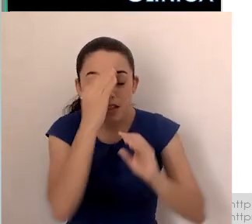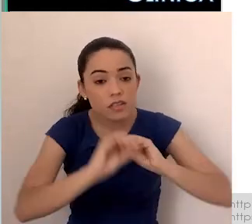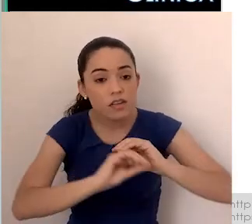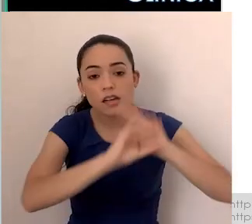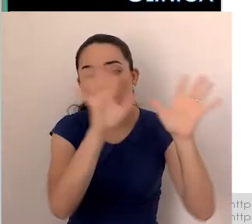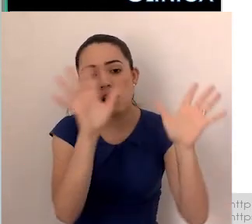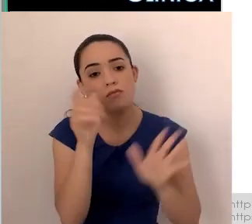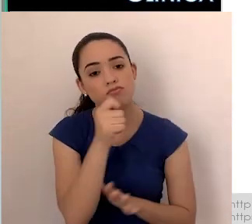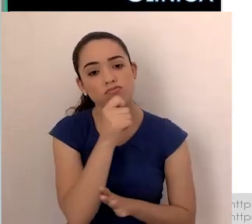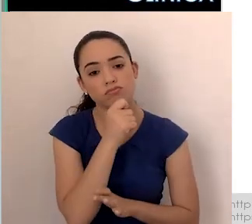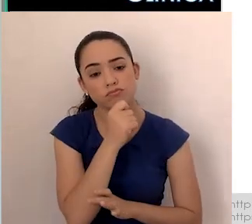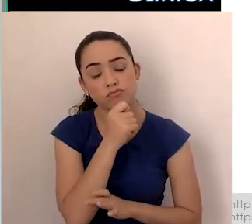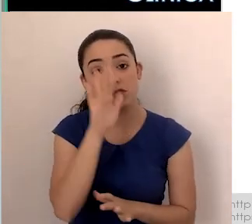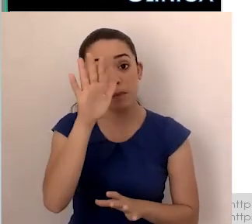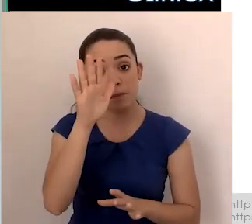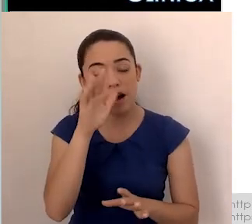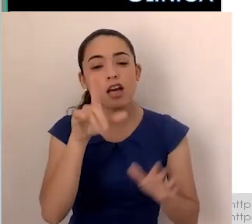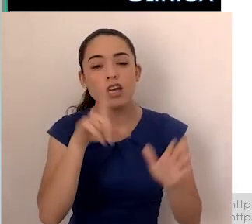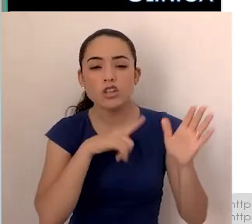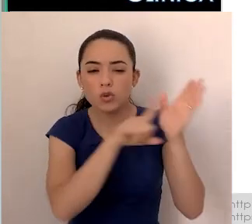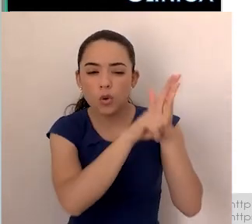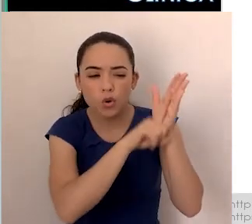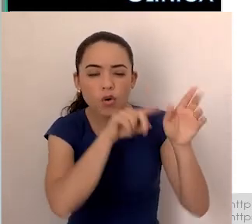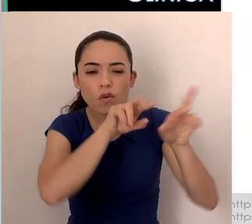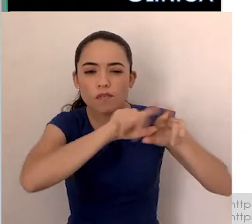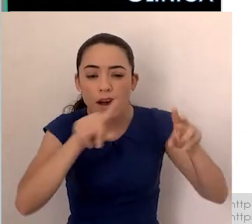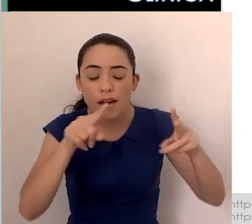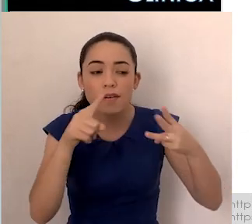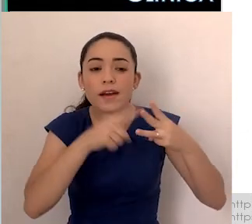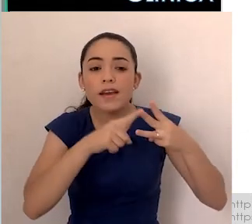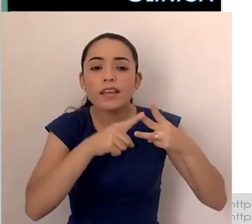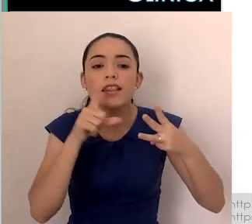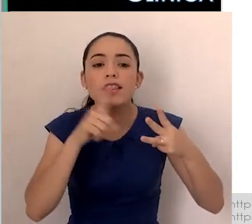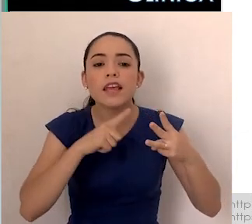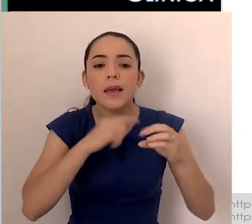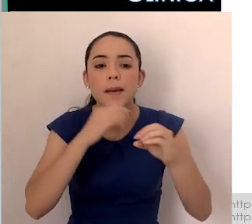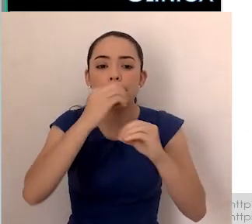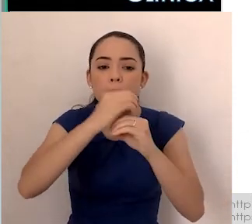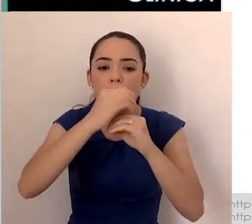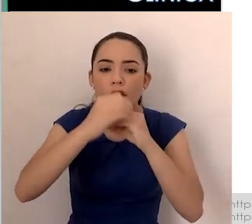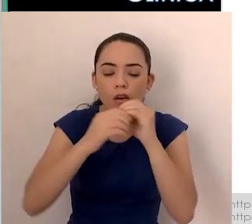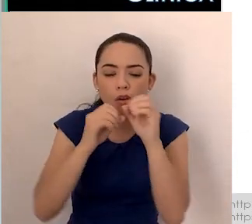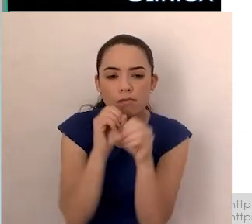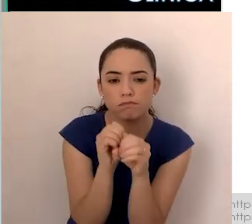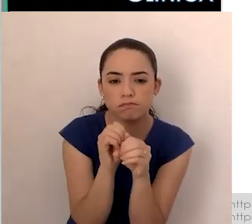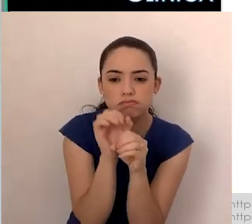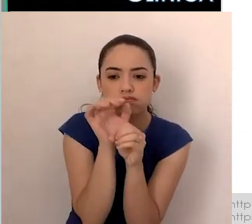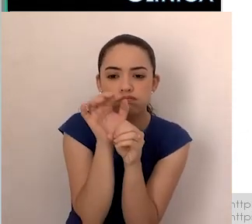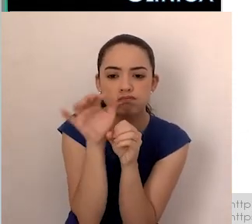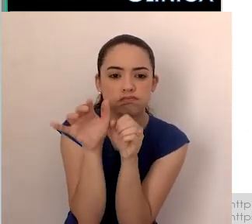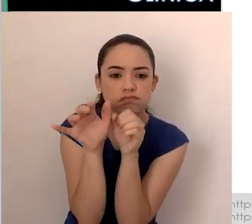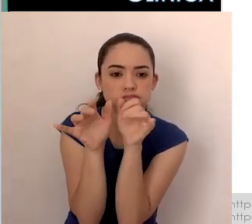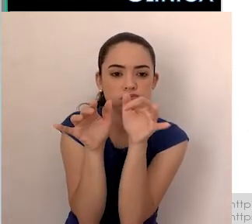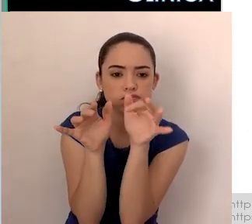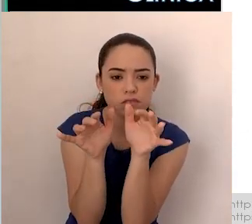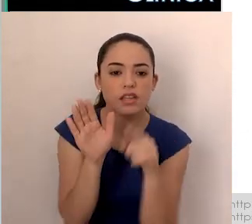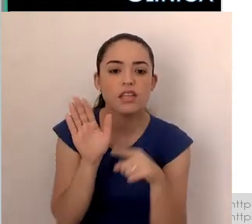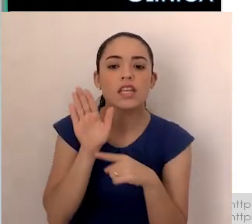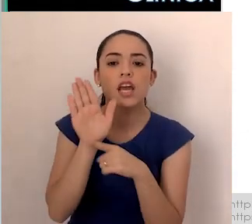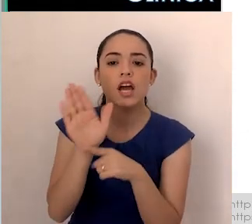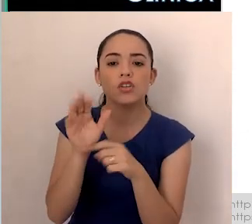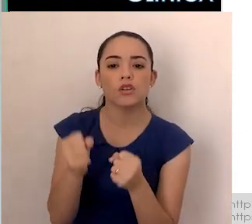compreendermos totalmente a sua função endócrina. Contudo, as evidências demonstram que o tecido adiposo marrom libera